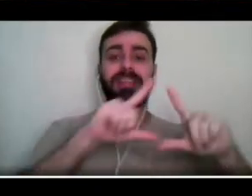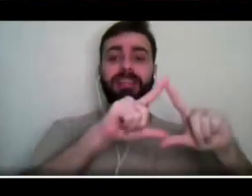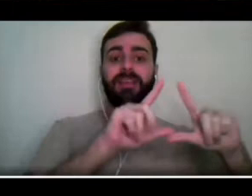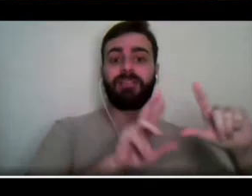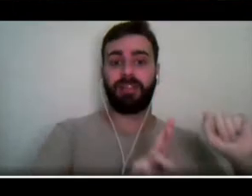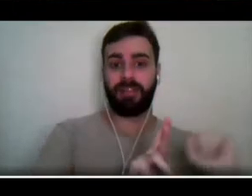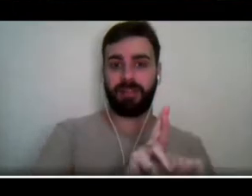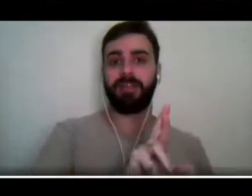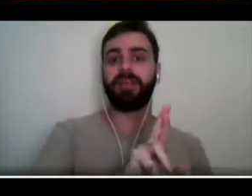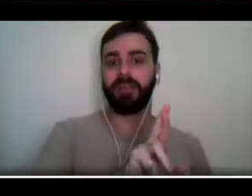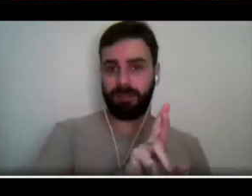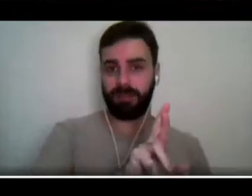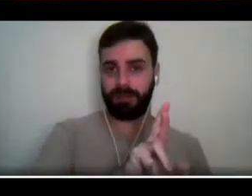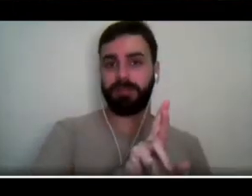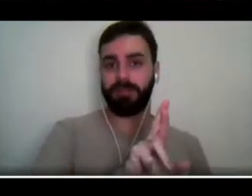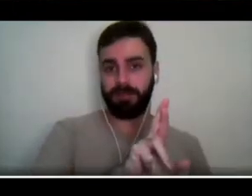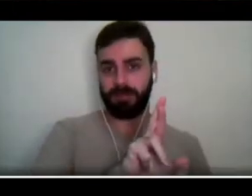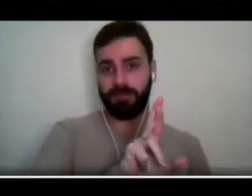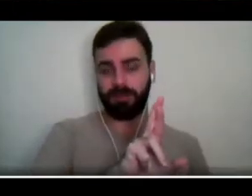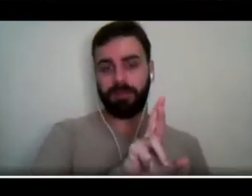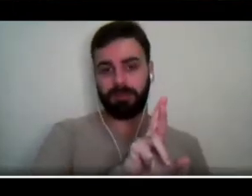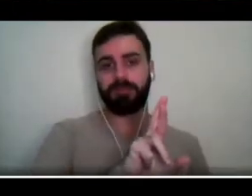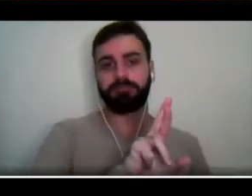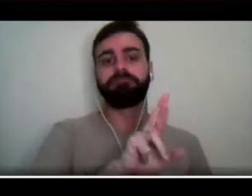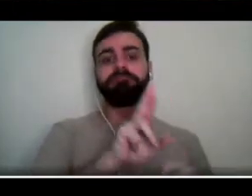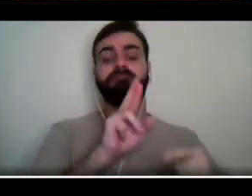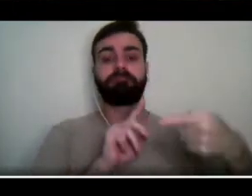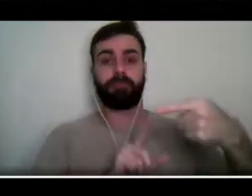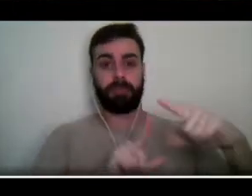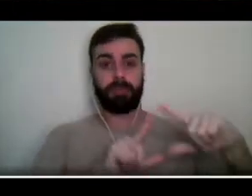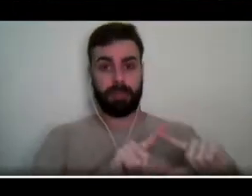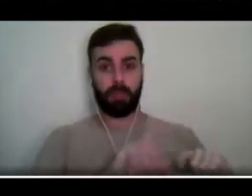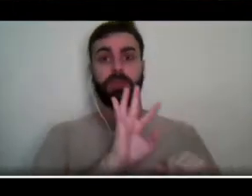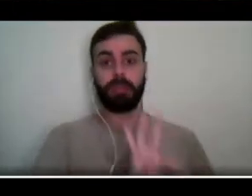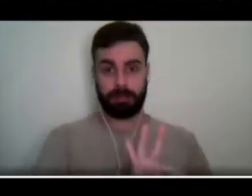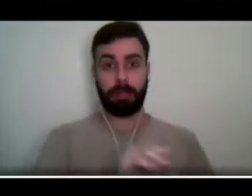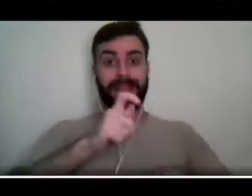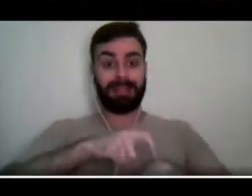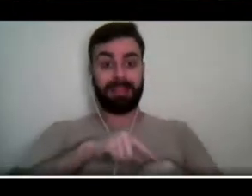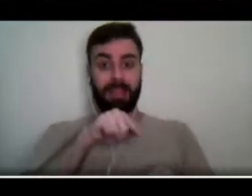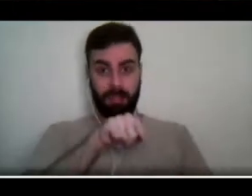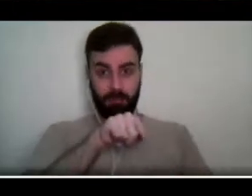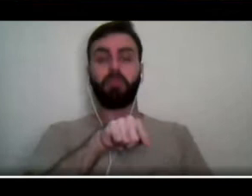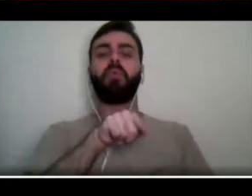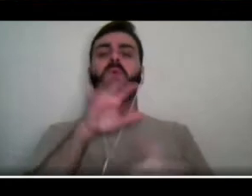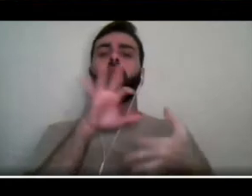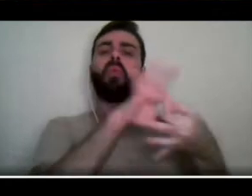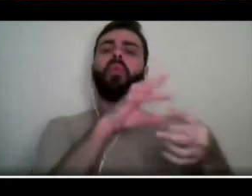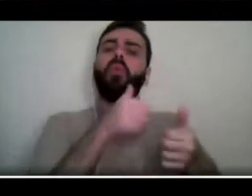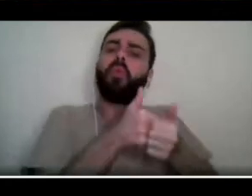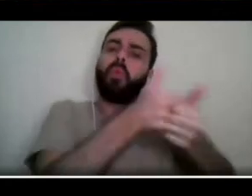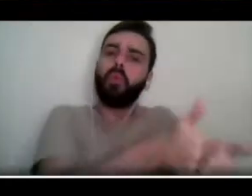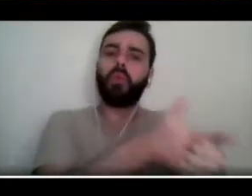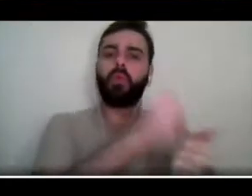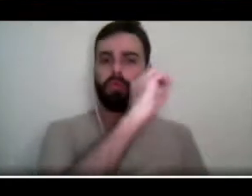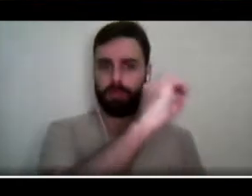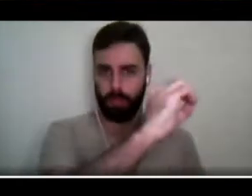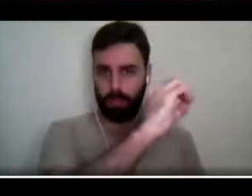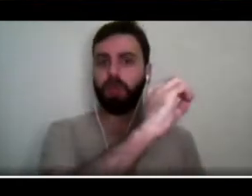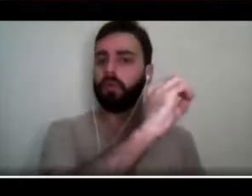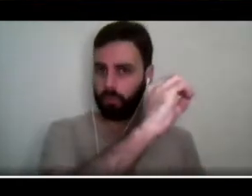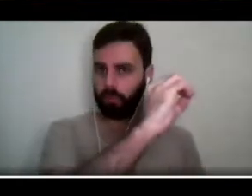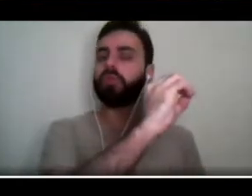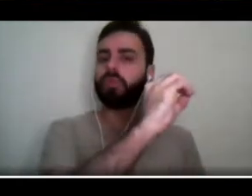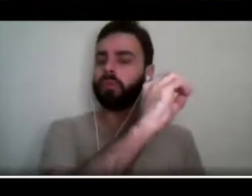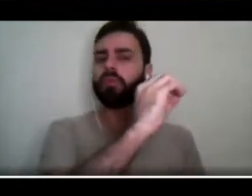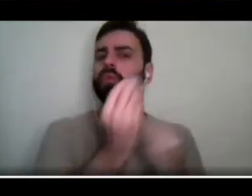ΔR, né, por ΔT, quando o tempo ele tende a zero,